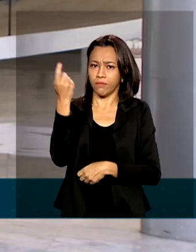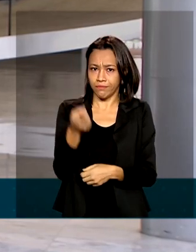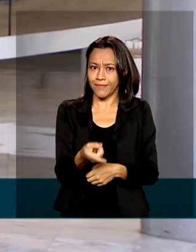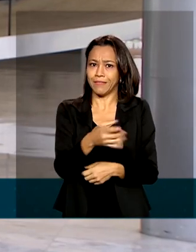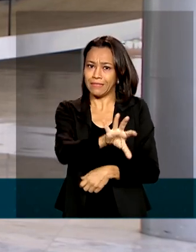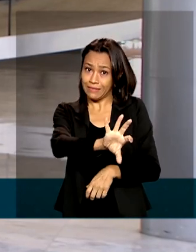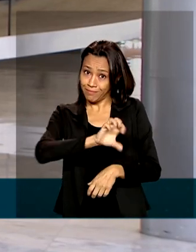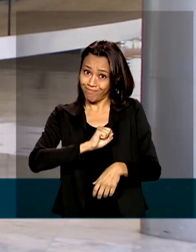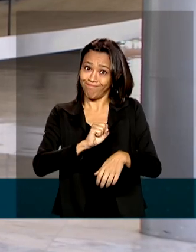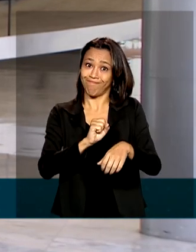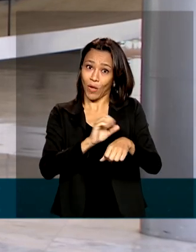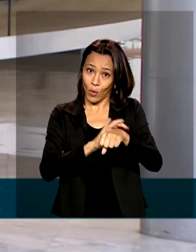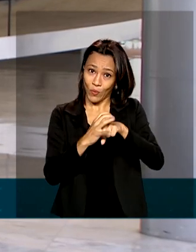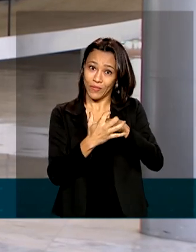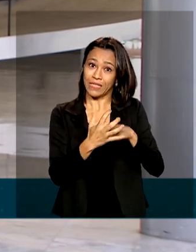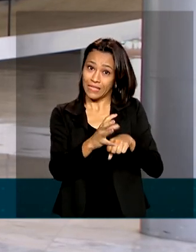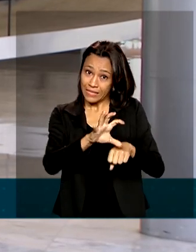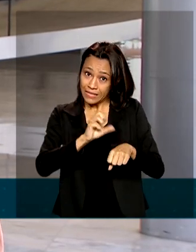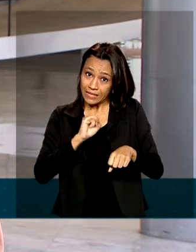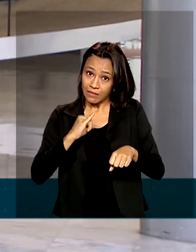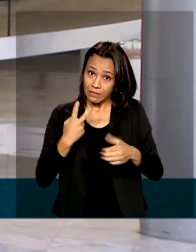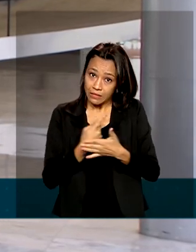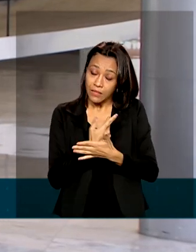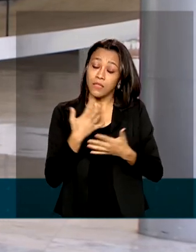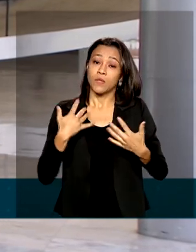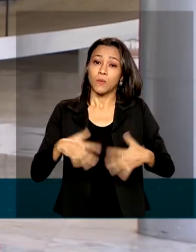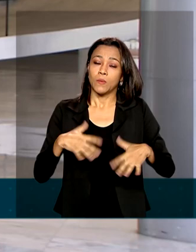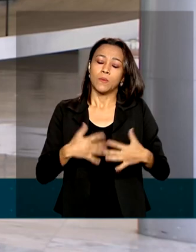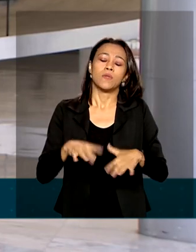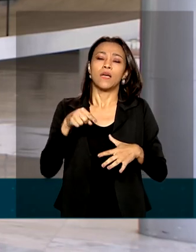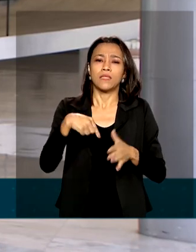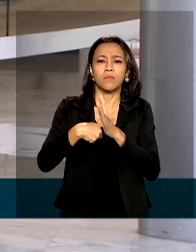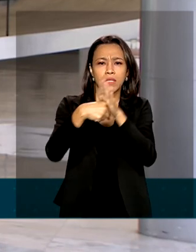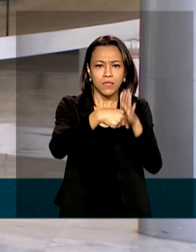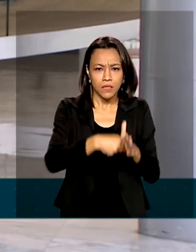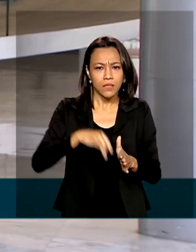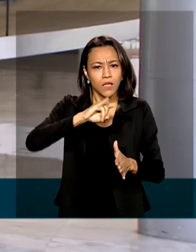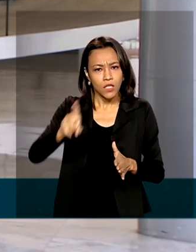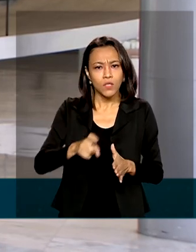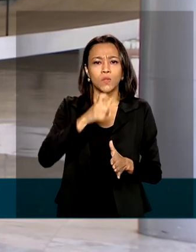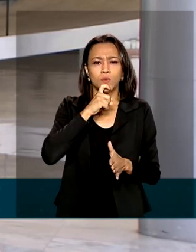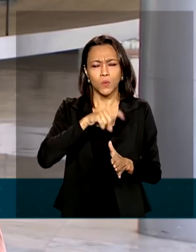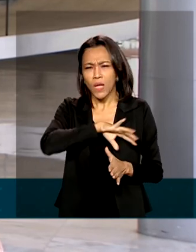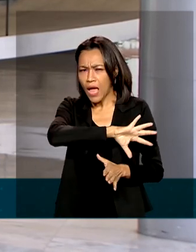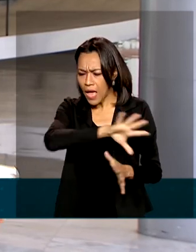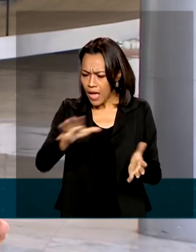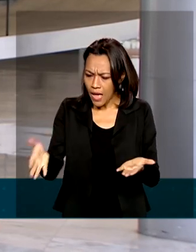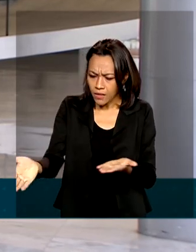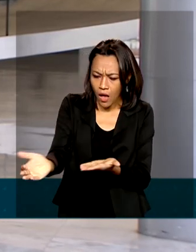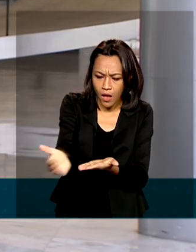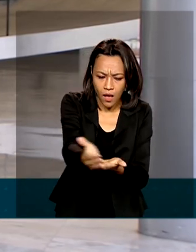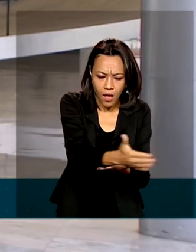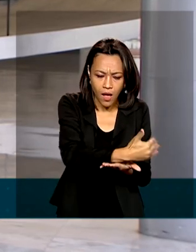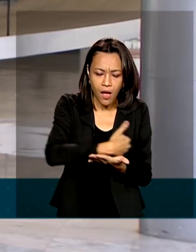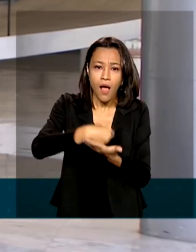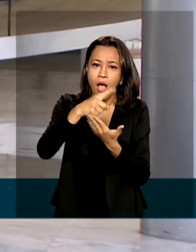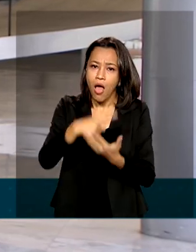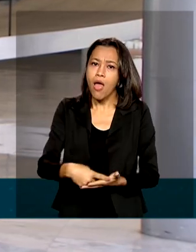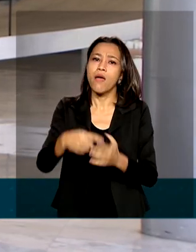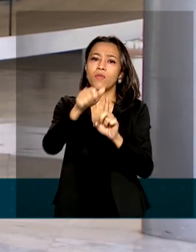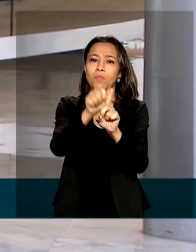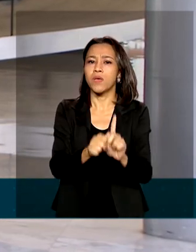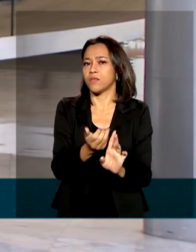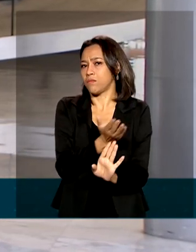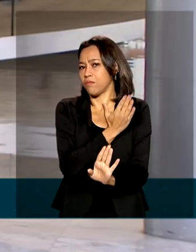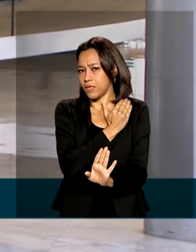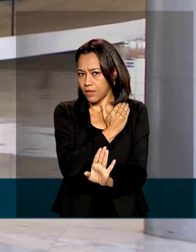Essa pesquisa do IBGE foi feita em julho, então todos esses dados são relativos ao mês passado. Ela